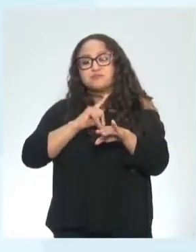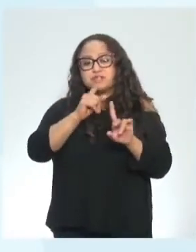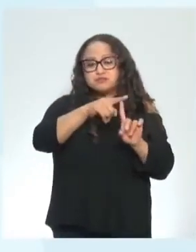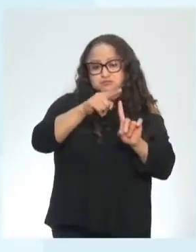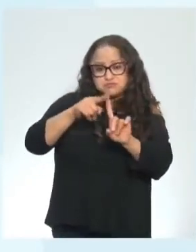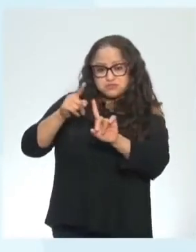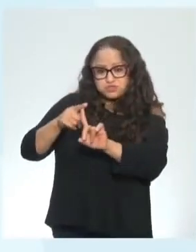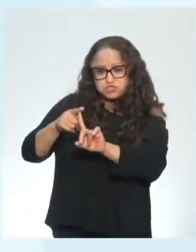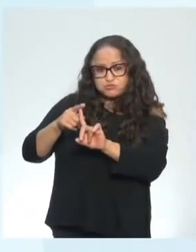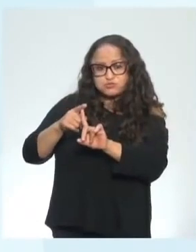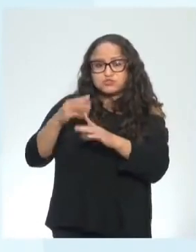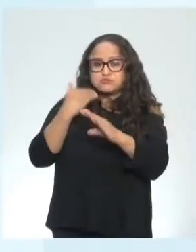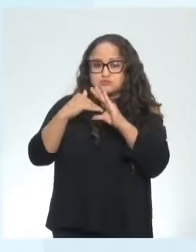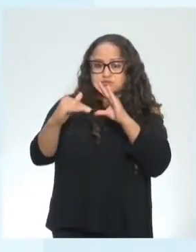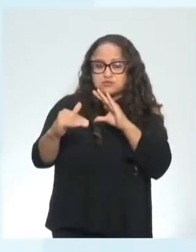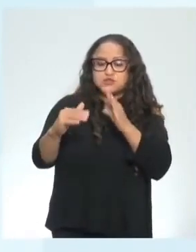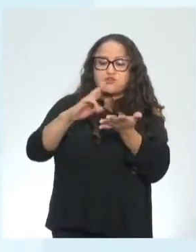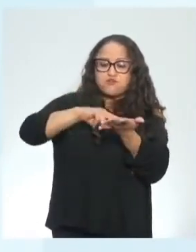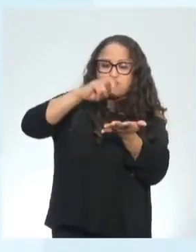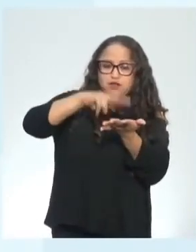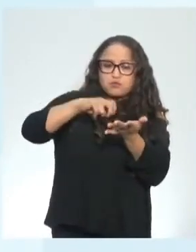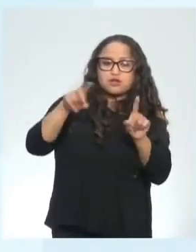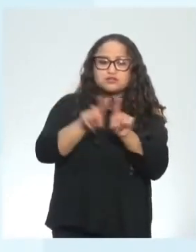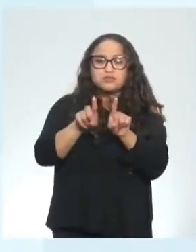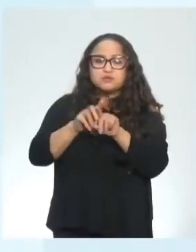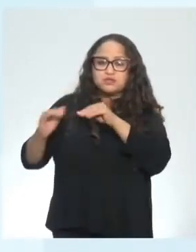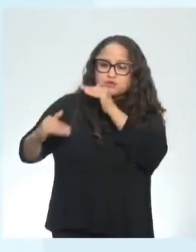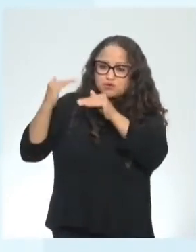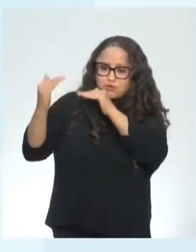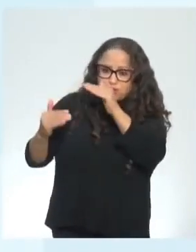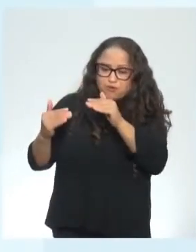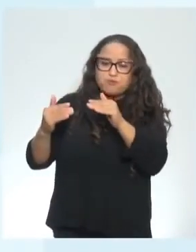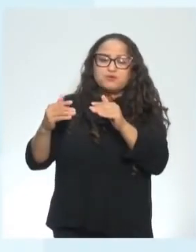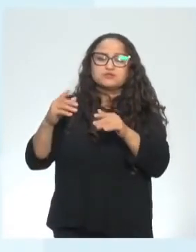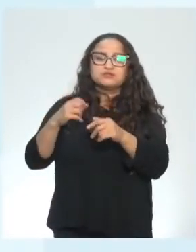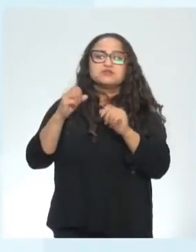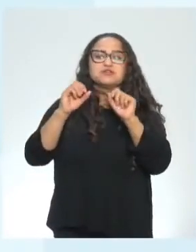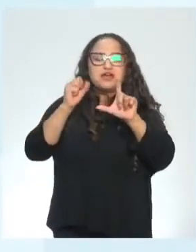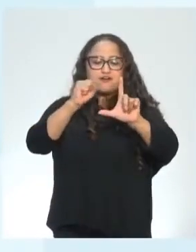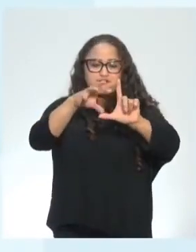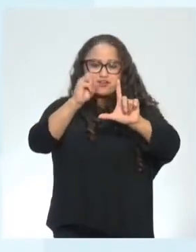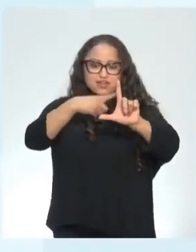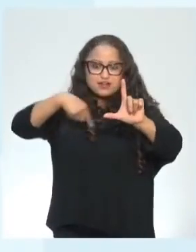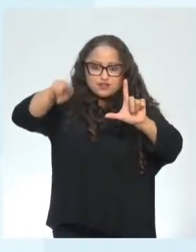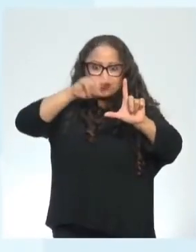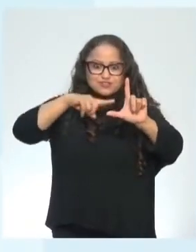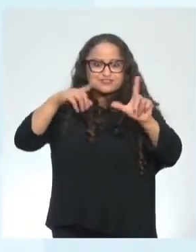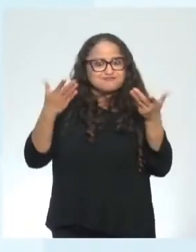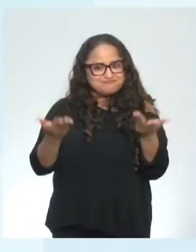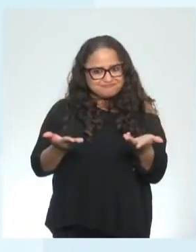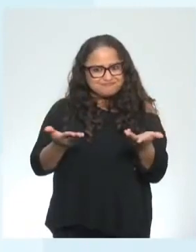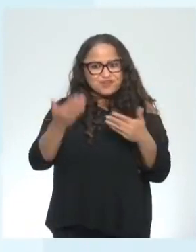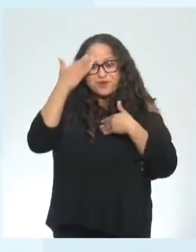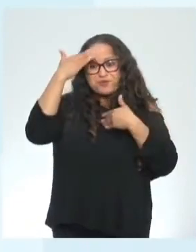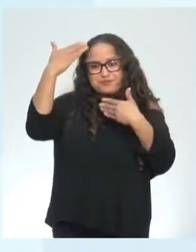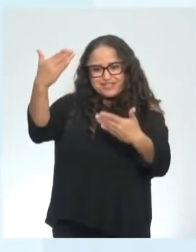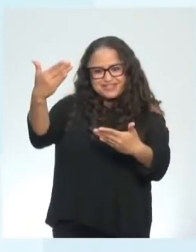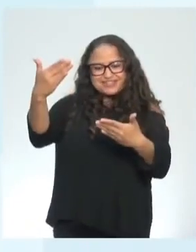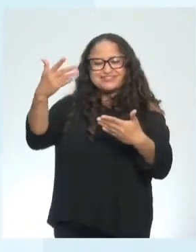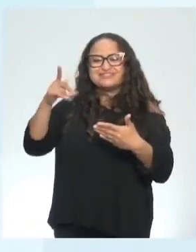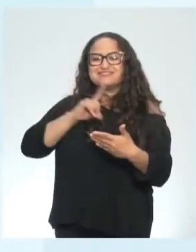vimos vocabulário e também o processo de criar um filme não se esqueçam de avaliar a nossa aula que o ar Cold tá aí